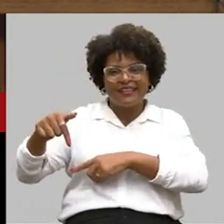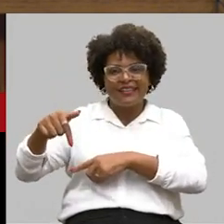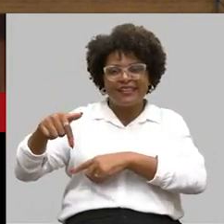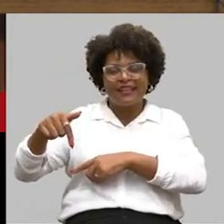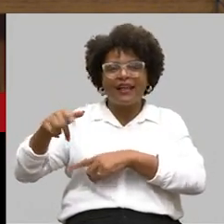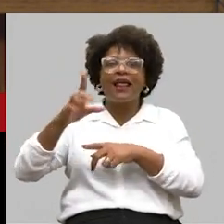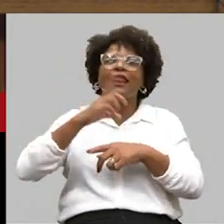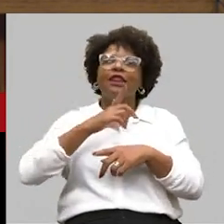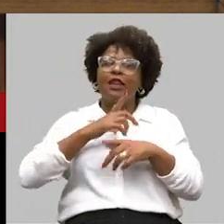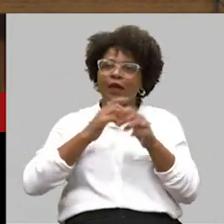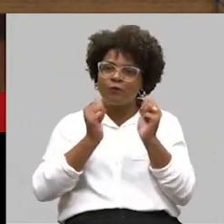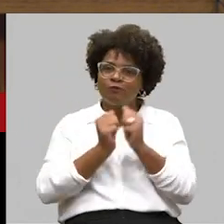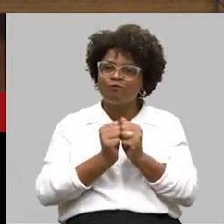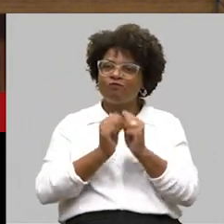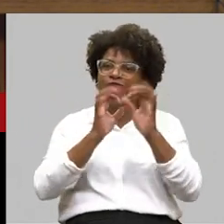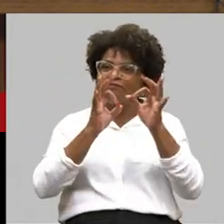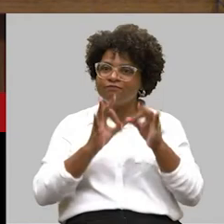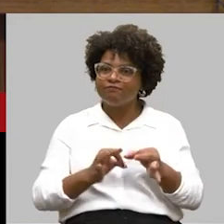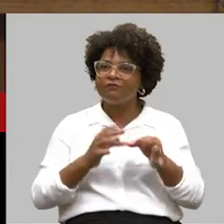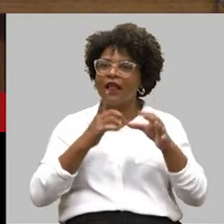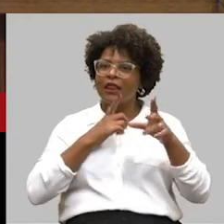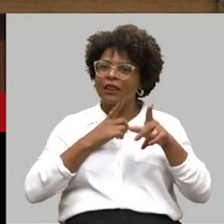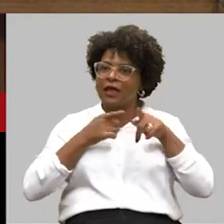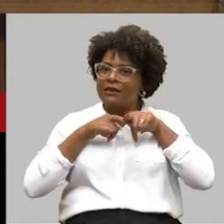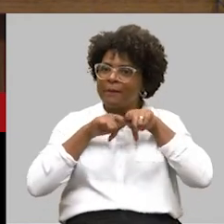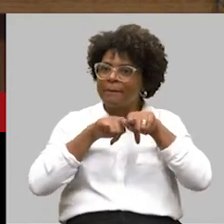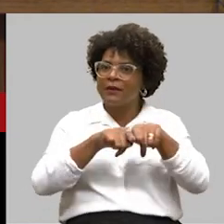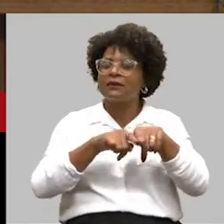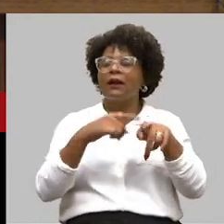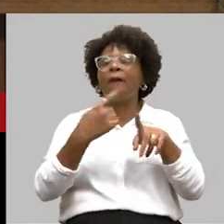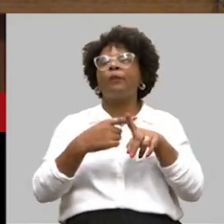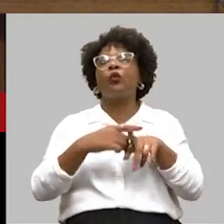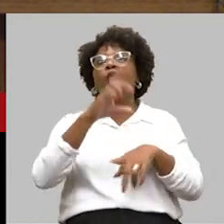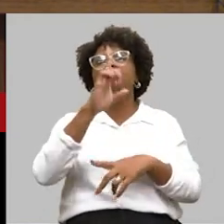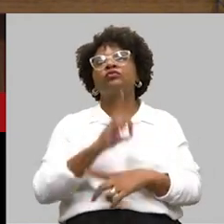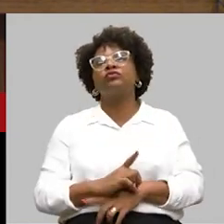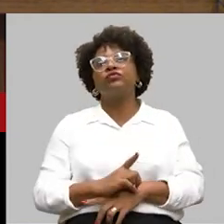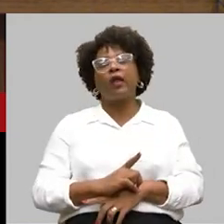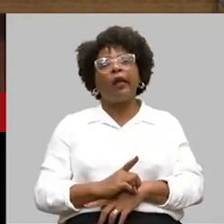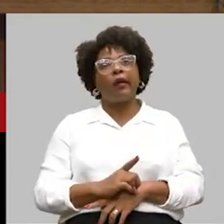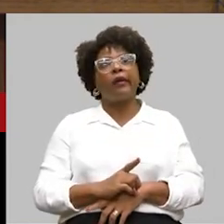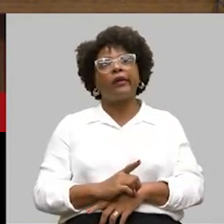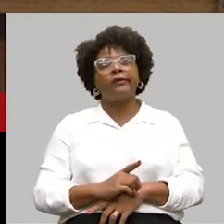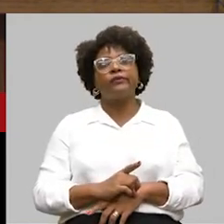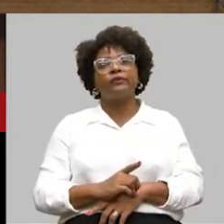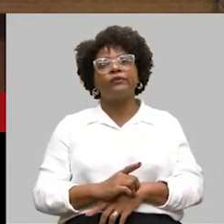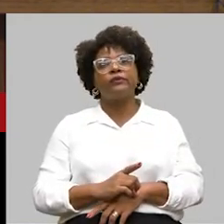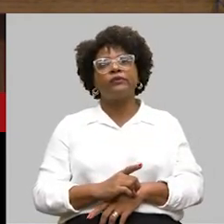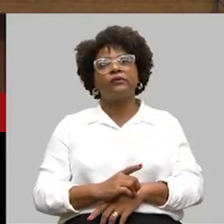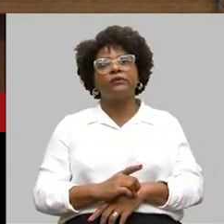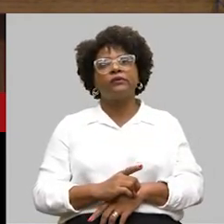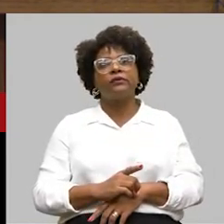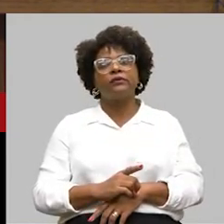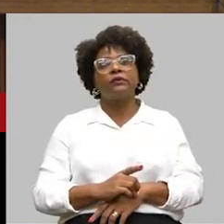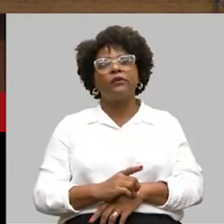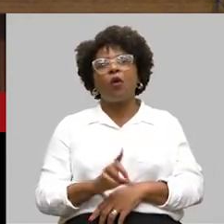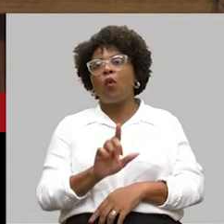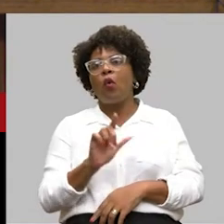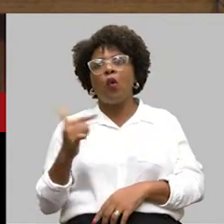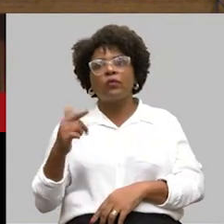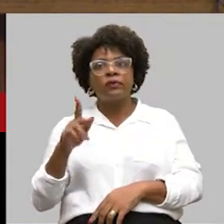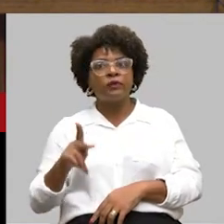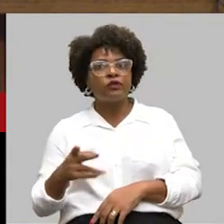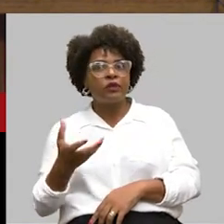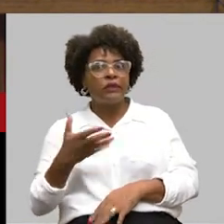mesmo andar de mãos dadas porque o direito ele tá tentando eh Tão tentando tirar o nosso